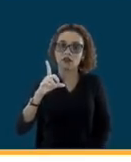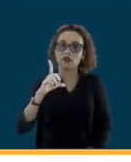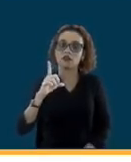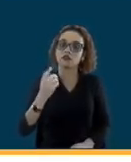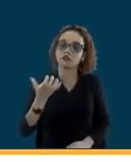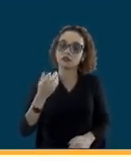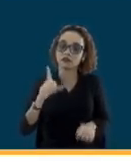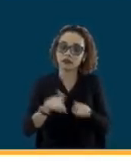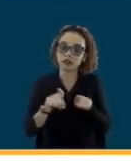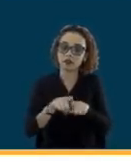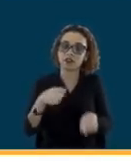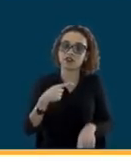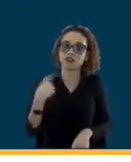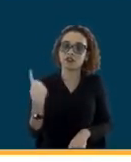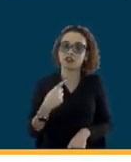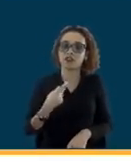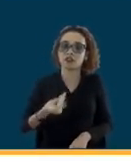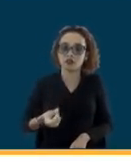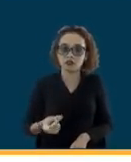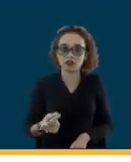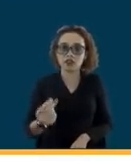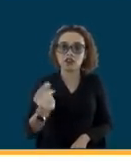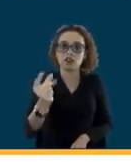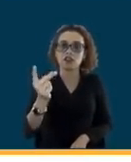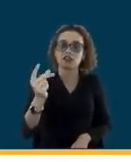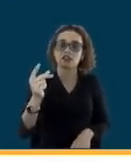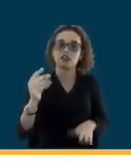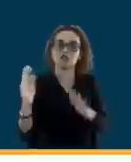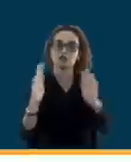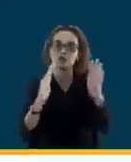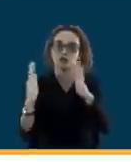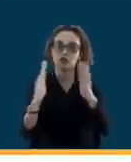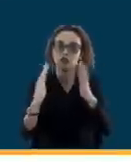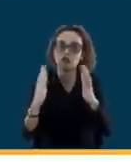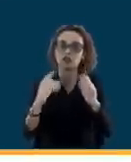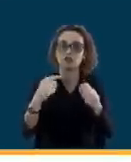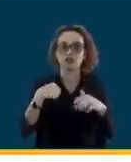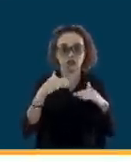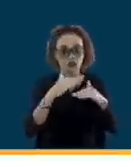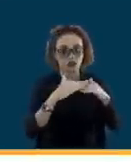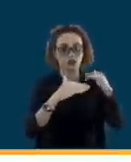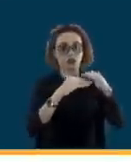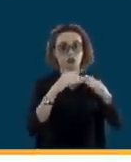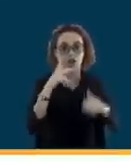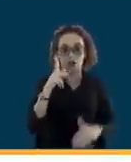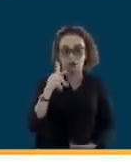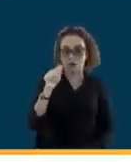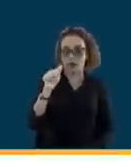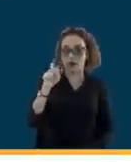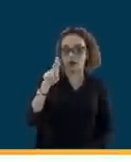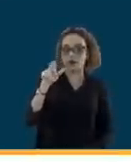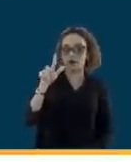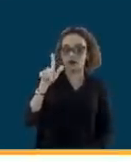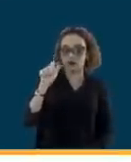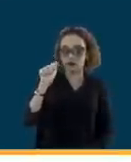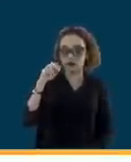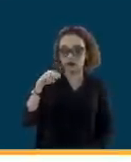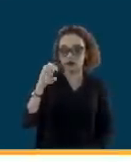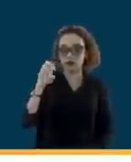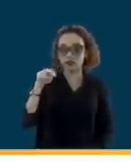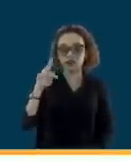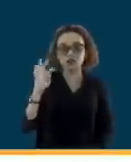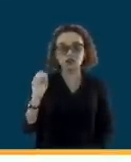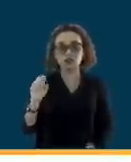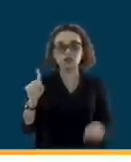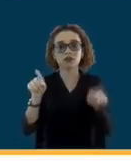organizativo que nós estamos conseguindo construir. E o parlamento vai continuar aí, né, valendo a pena no momento em que